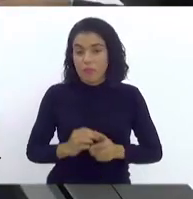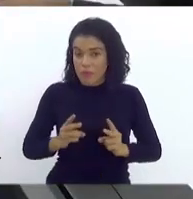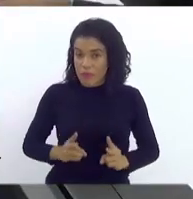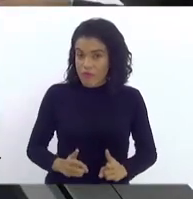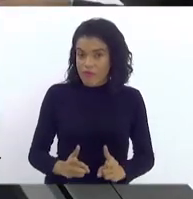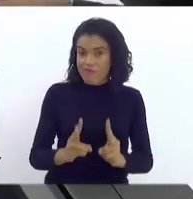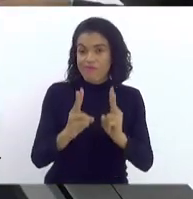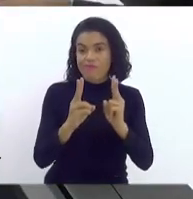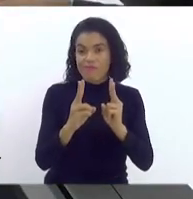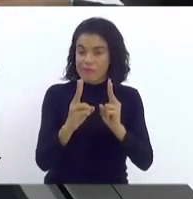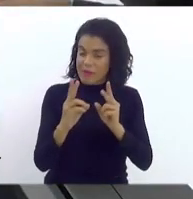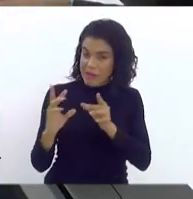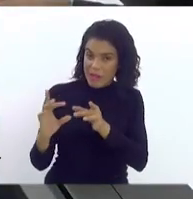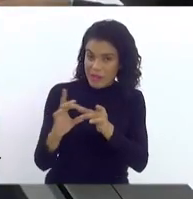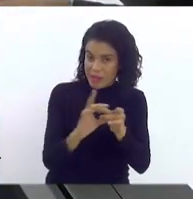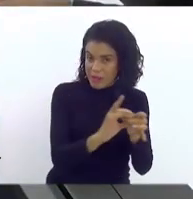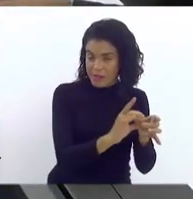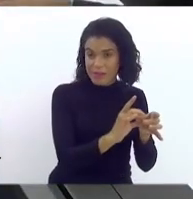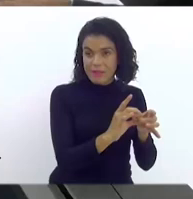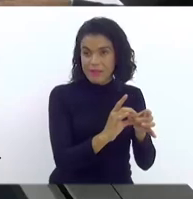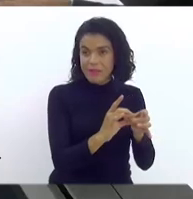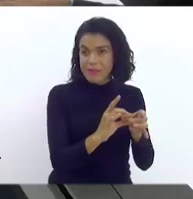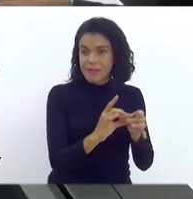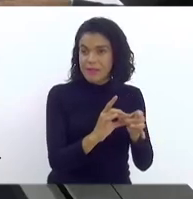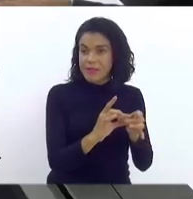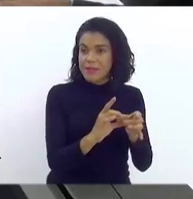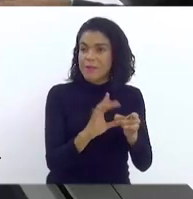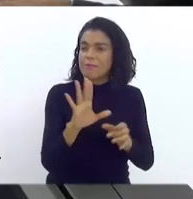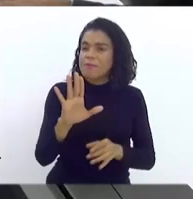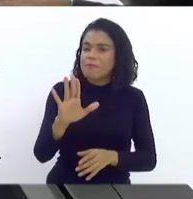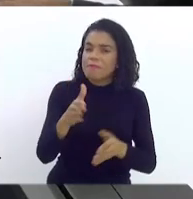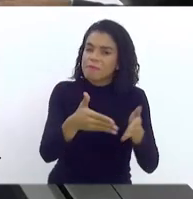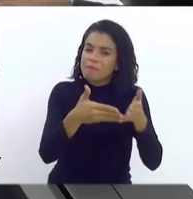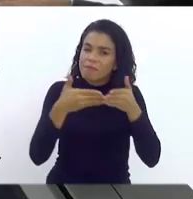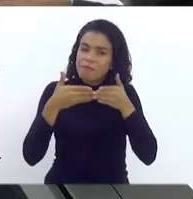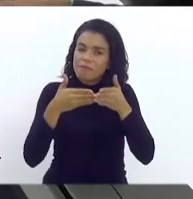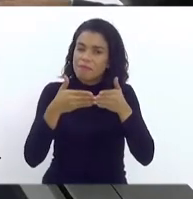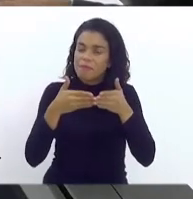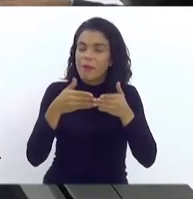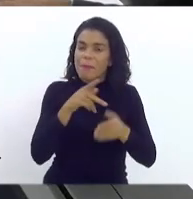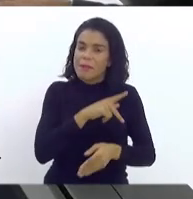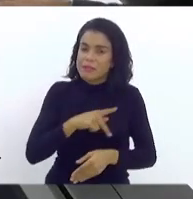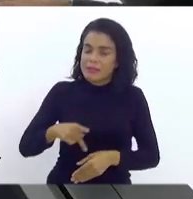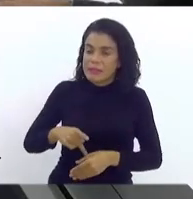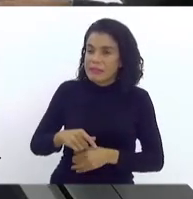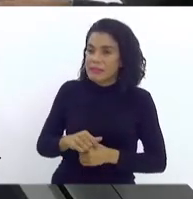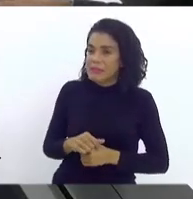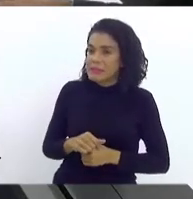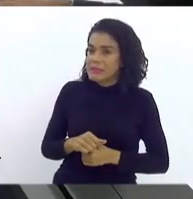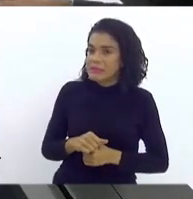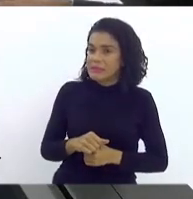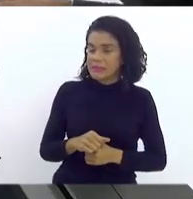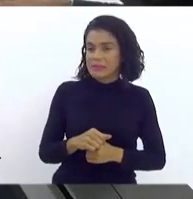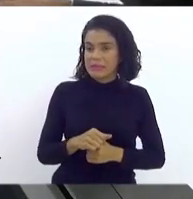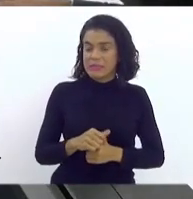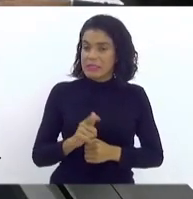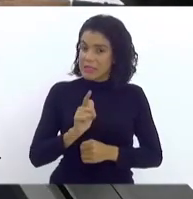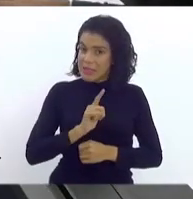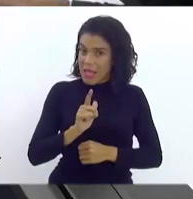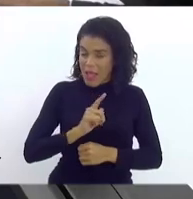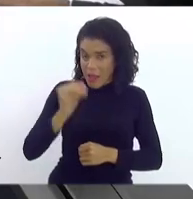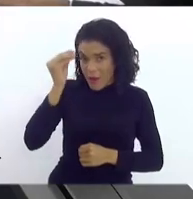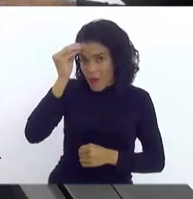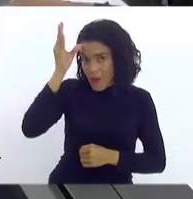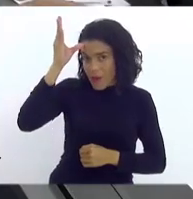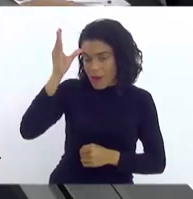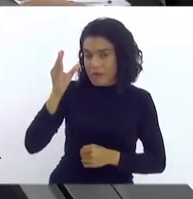Continuando aqui dentro desse contexto ainda... Senhora presidente, uma vez... Me permite, deputado? Claro, por favor. Uma vez que se tenha conhecimento